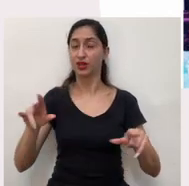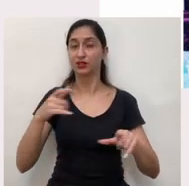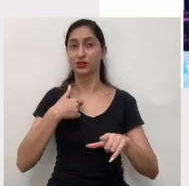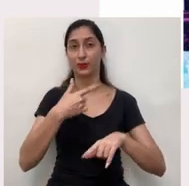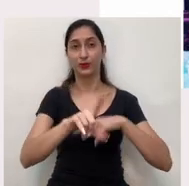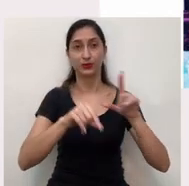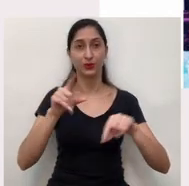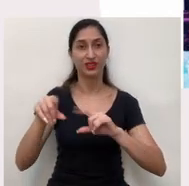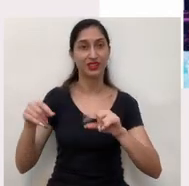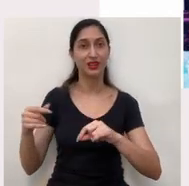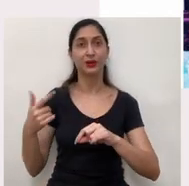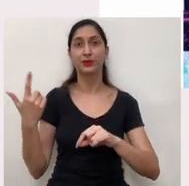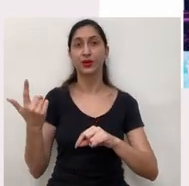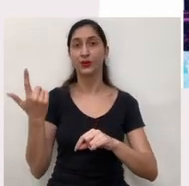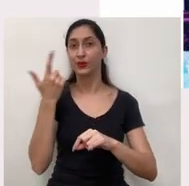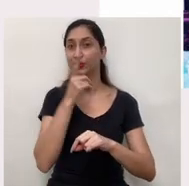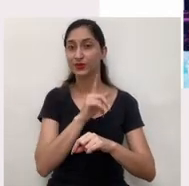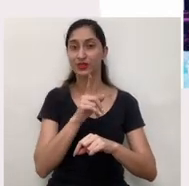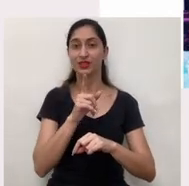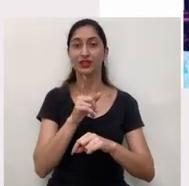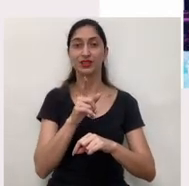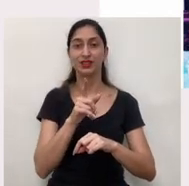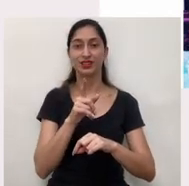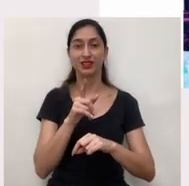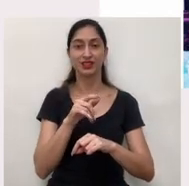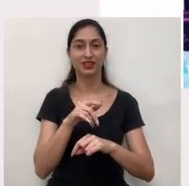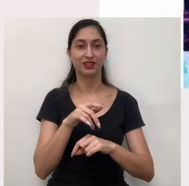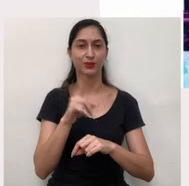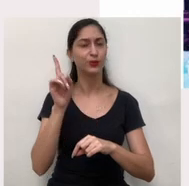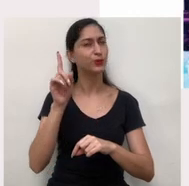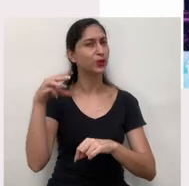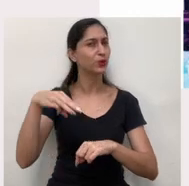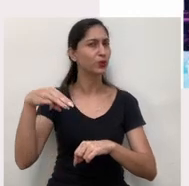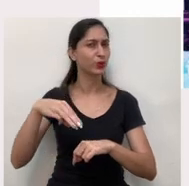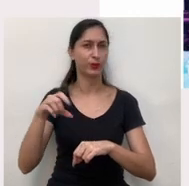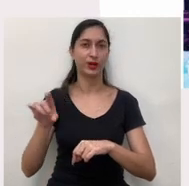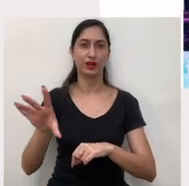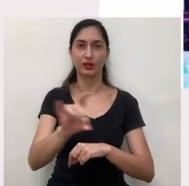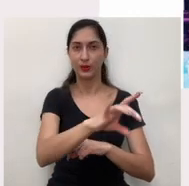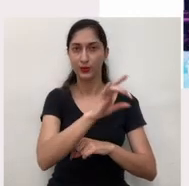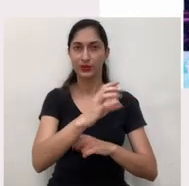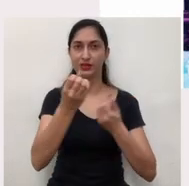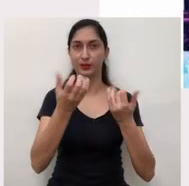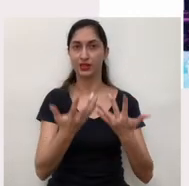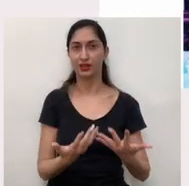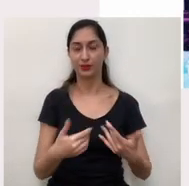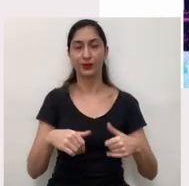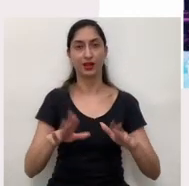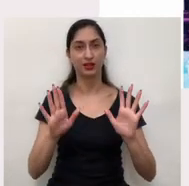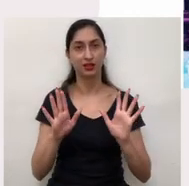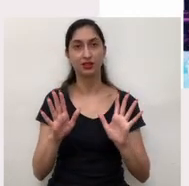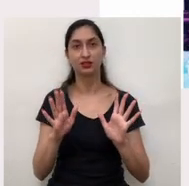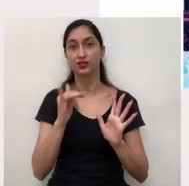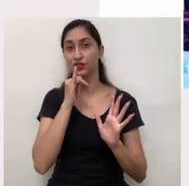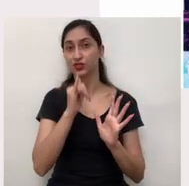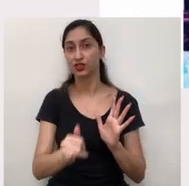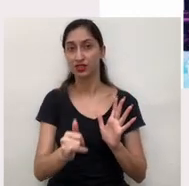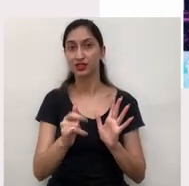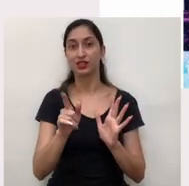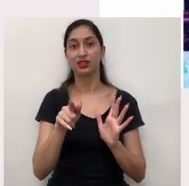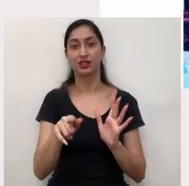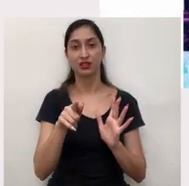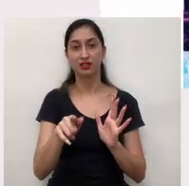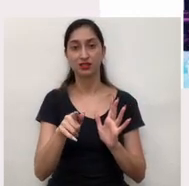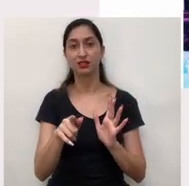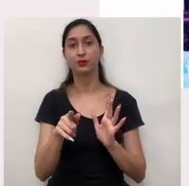vou dar um minuto a mais para o Aloysio Magalhães, né? Para poder, enfim, dizer desse gesto,